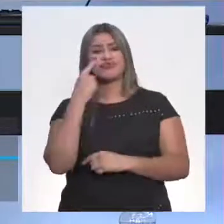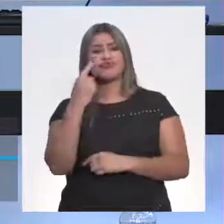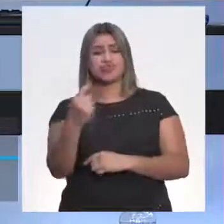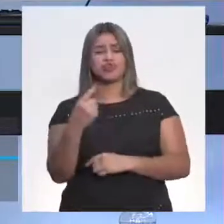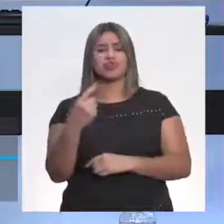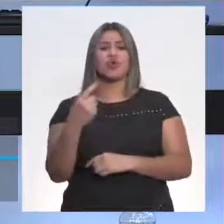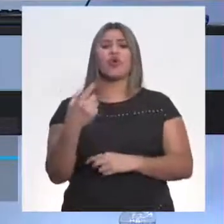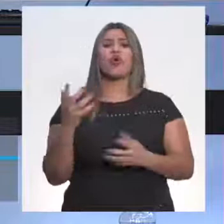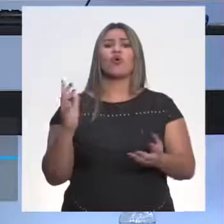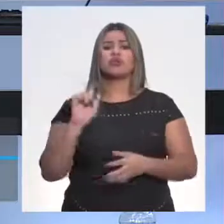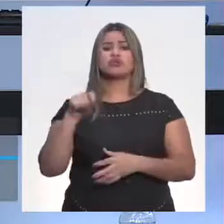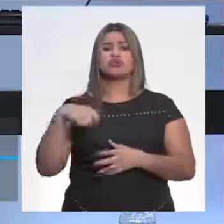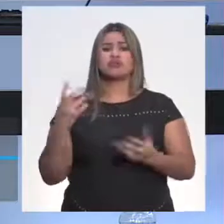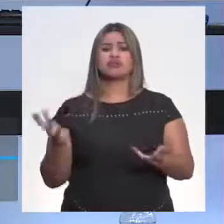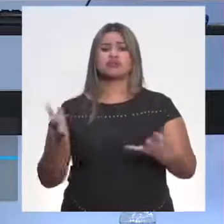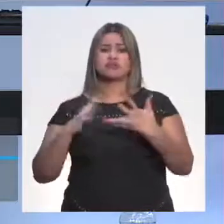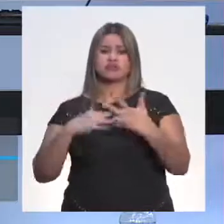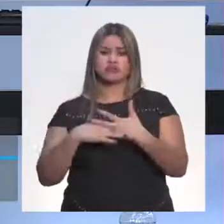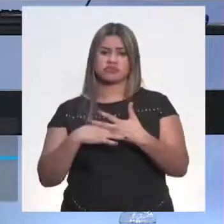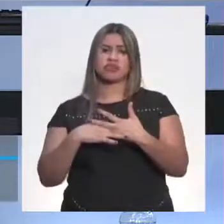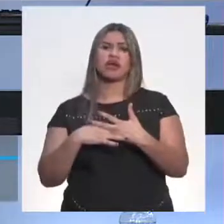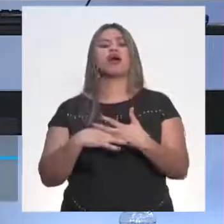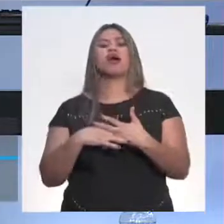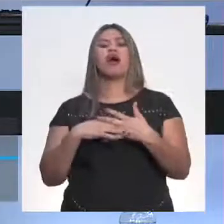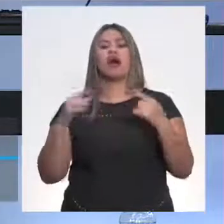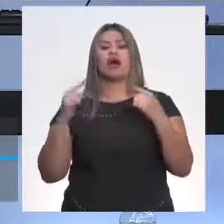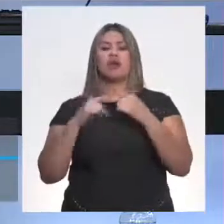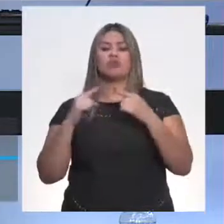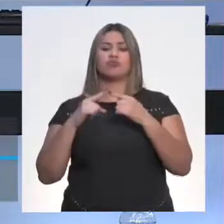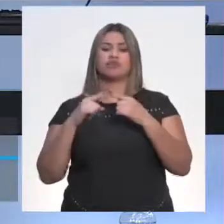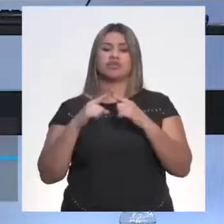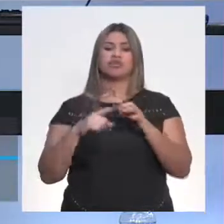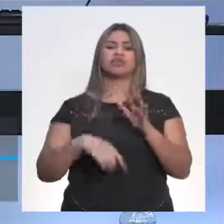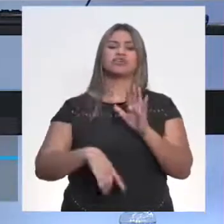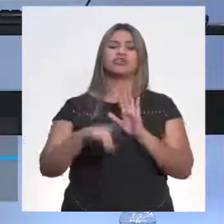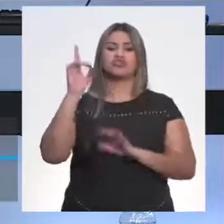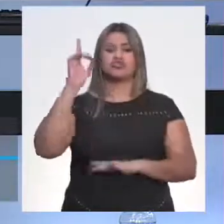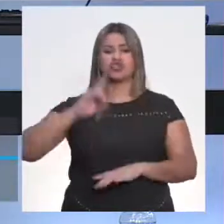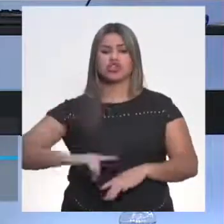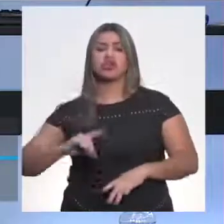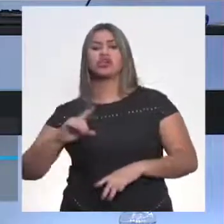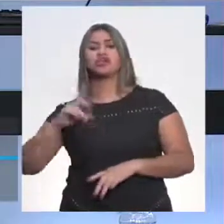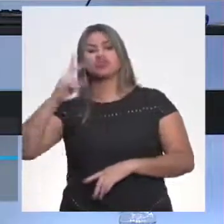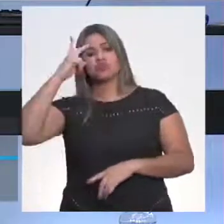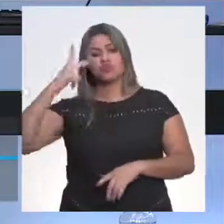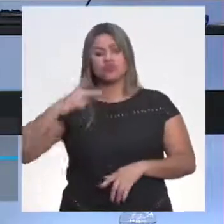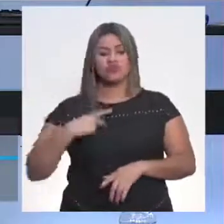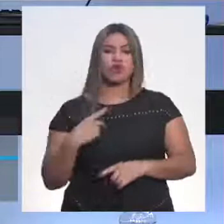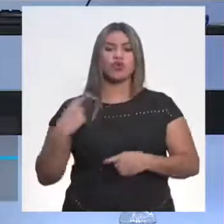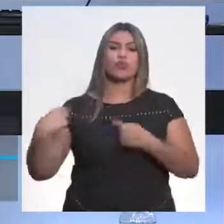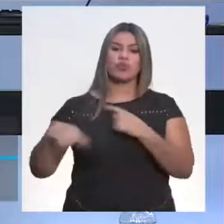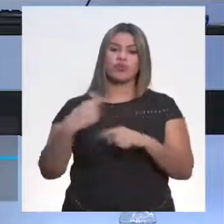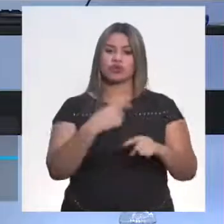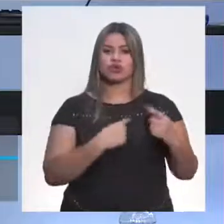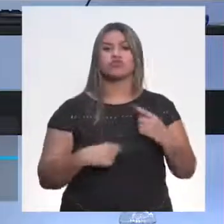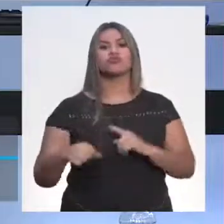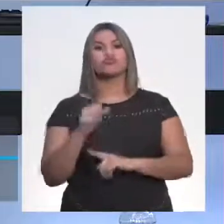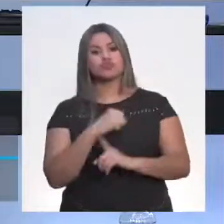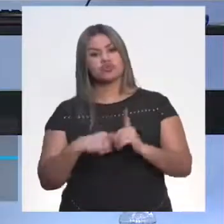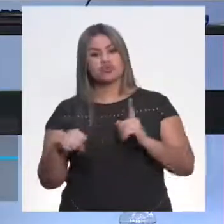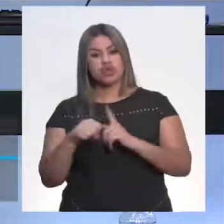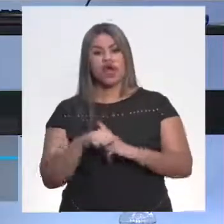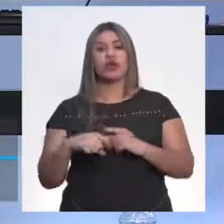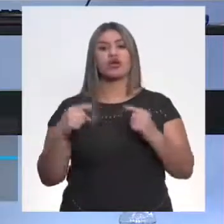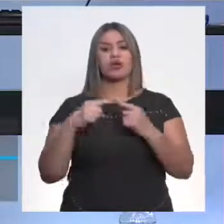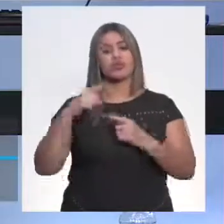quanto que é a cidadania ela está relacionada a um conjunto de direitos civis políticos e sociais e dentre